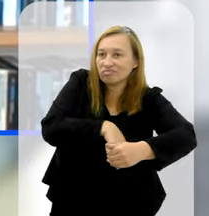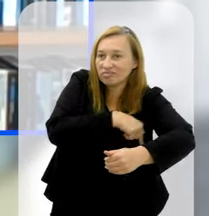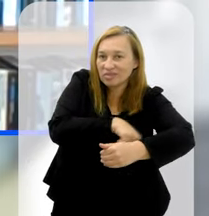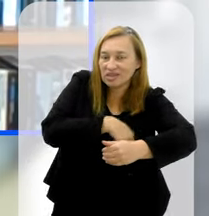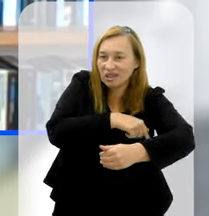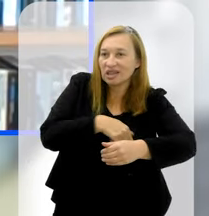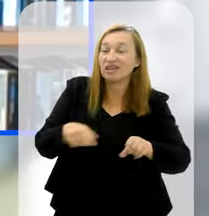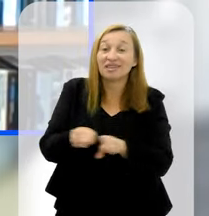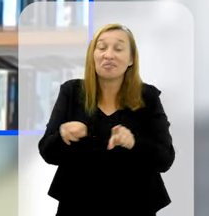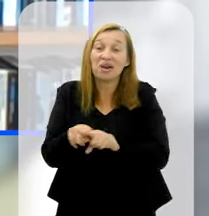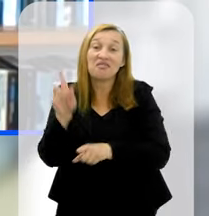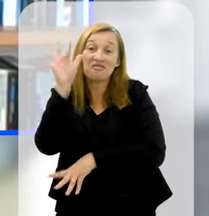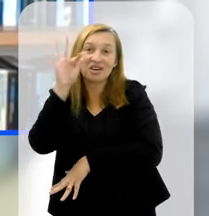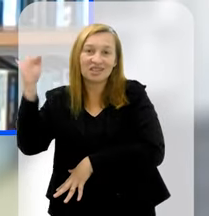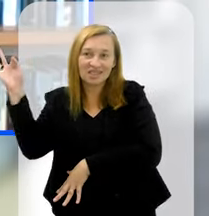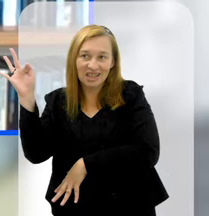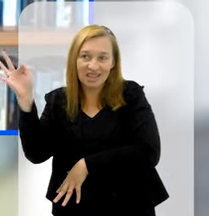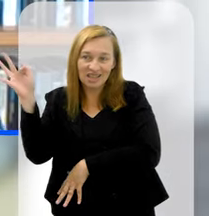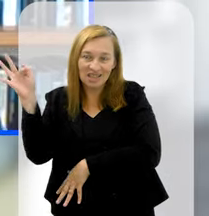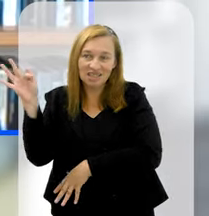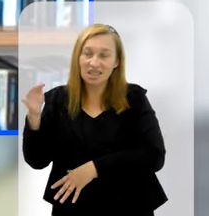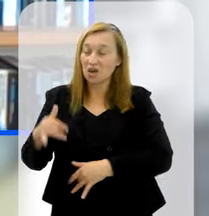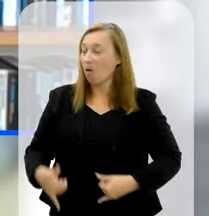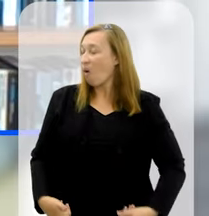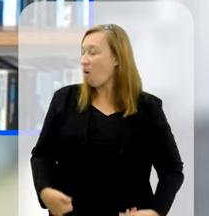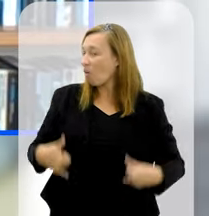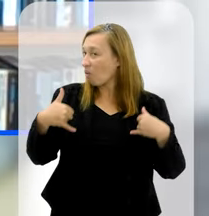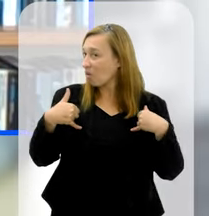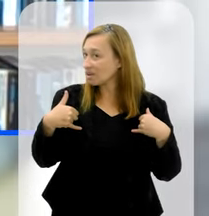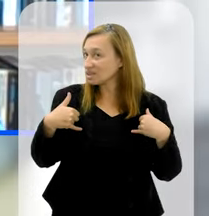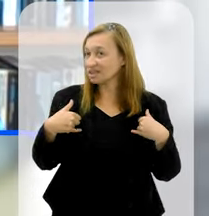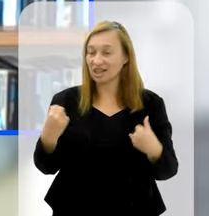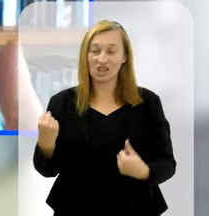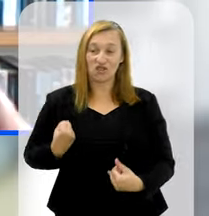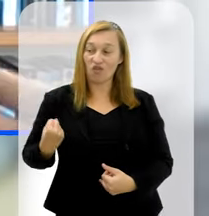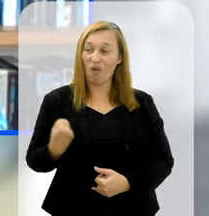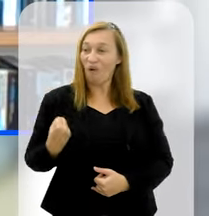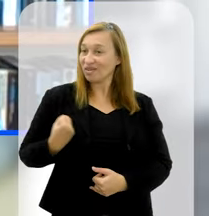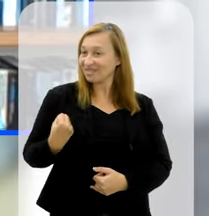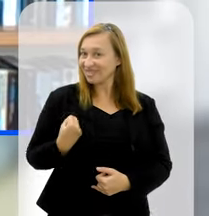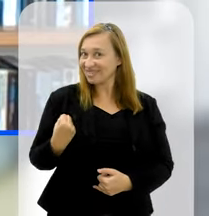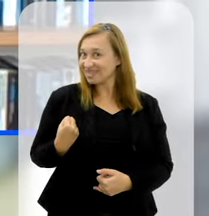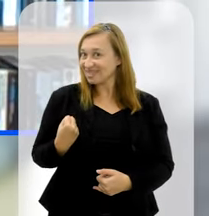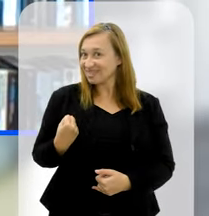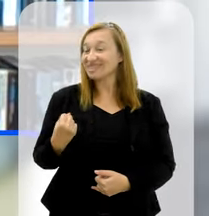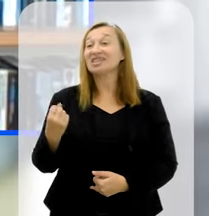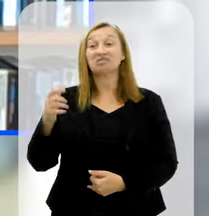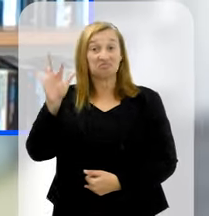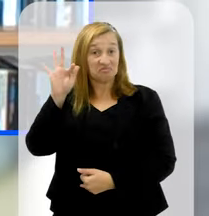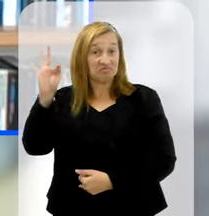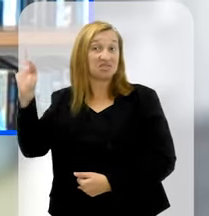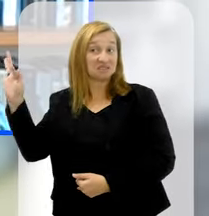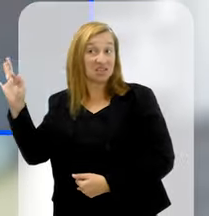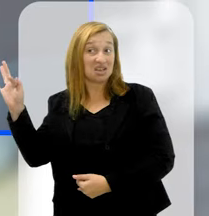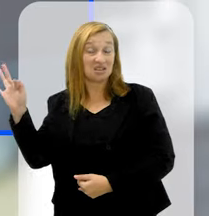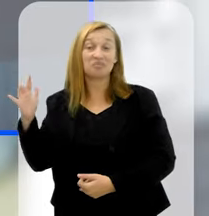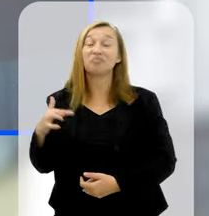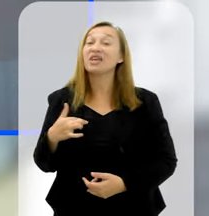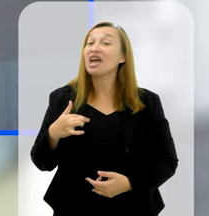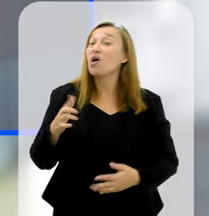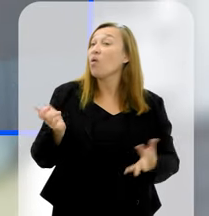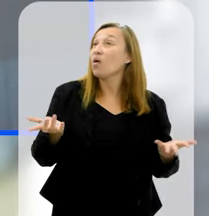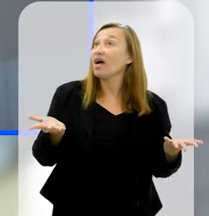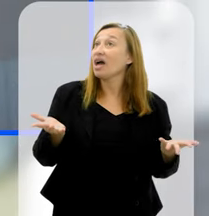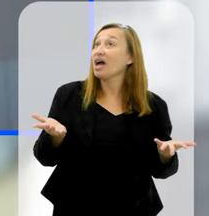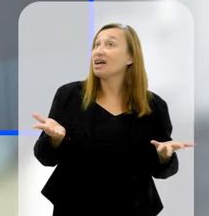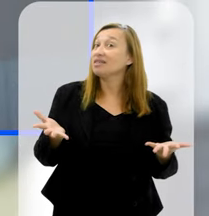e que ela fazia aula de francês. E era muito orgulhosa das notas que ela tirava no curso de francês. E eu